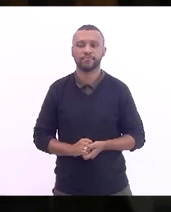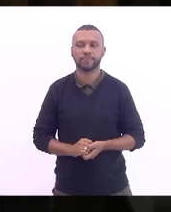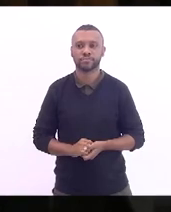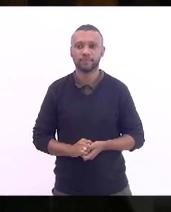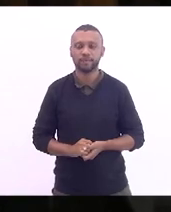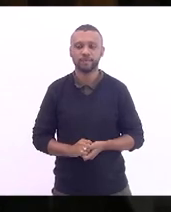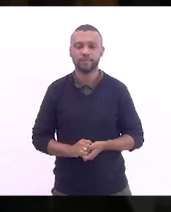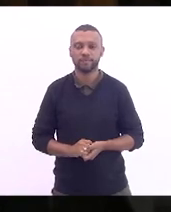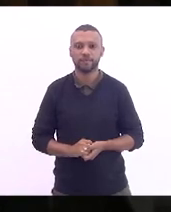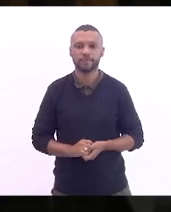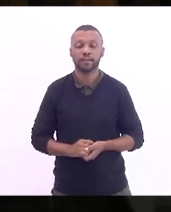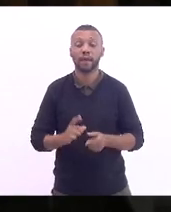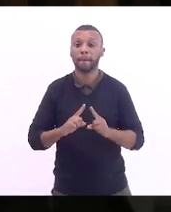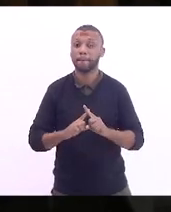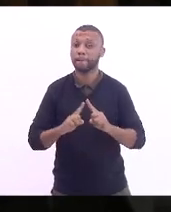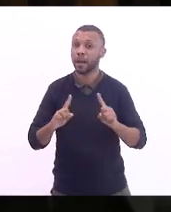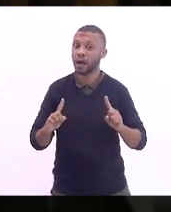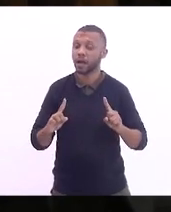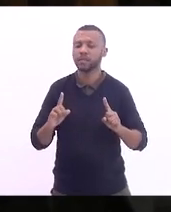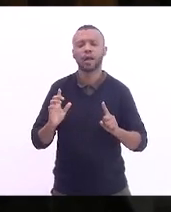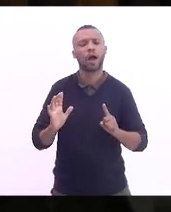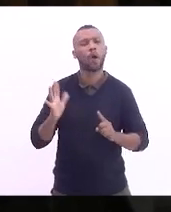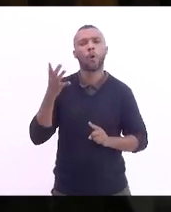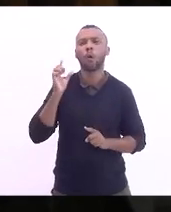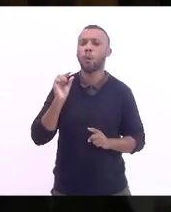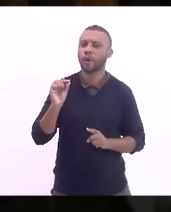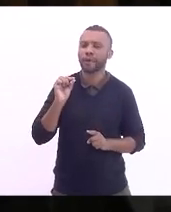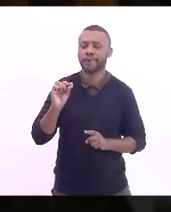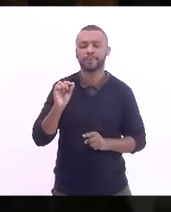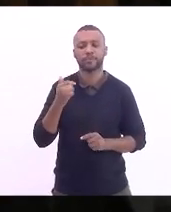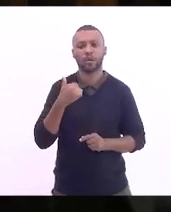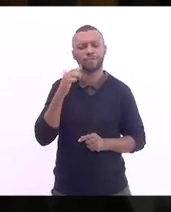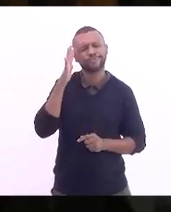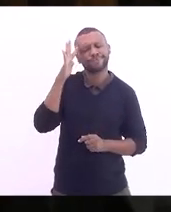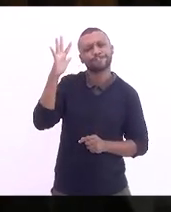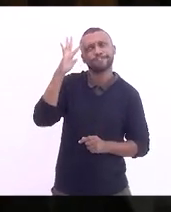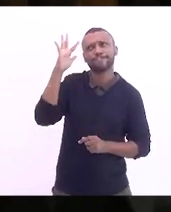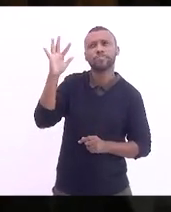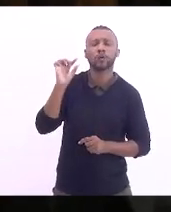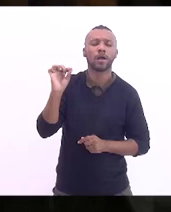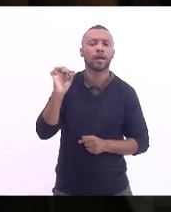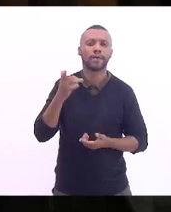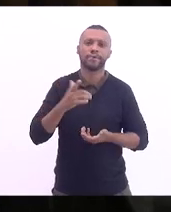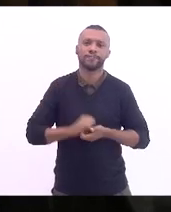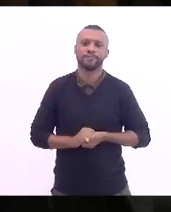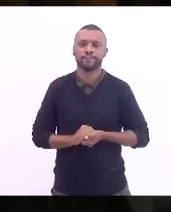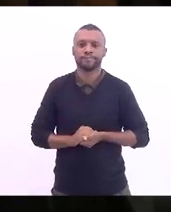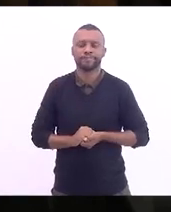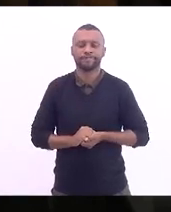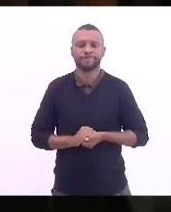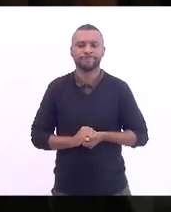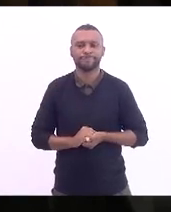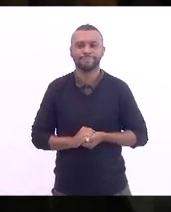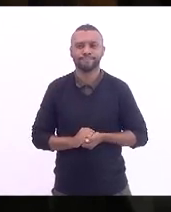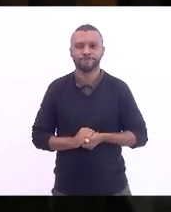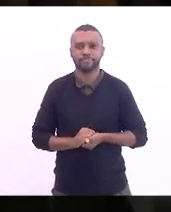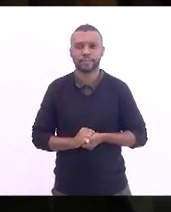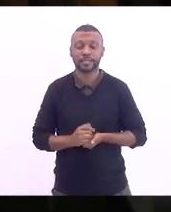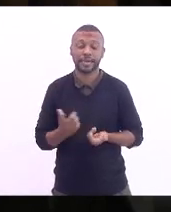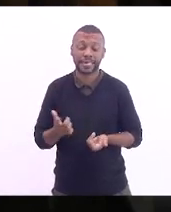ver mais a lastimo Jorge Presidente